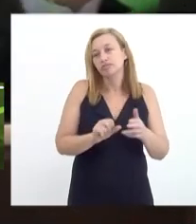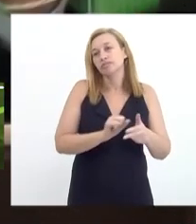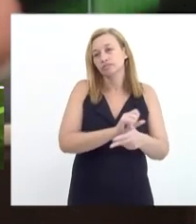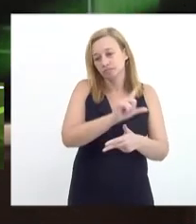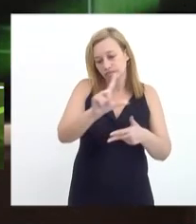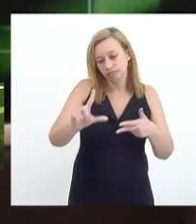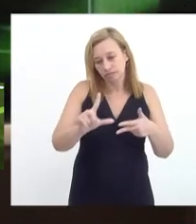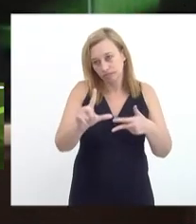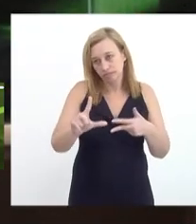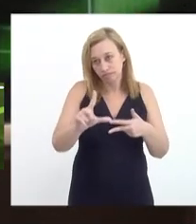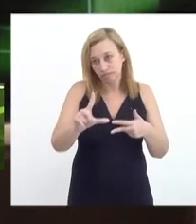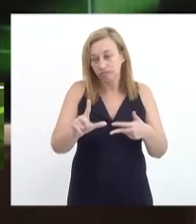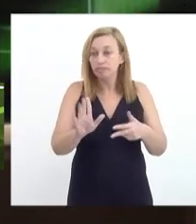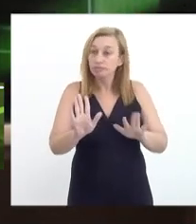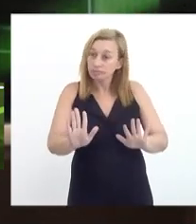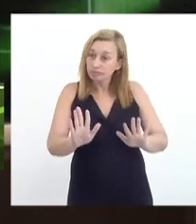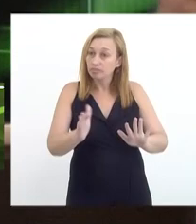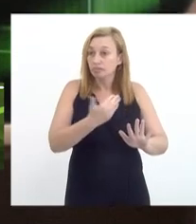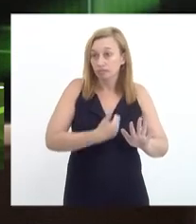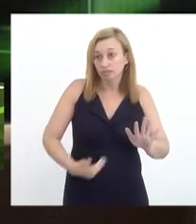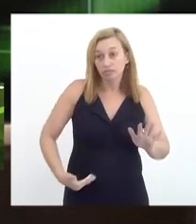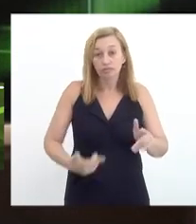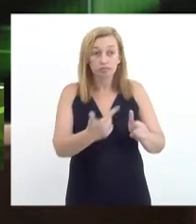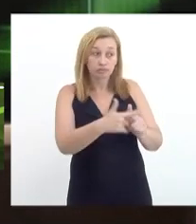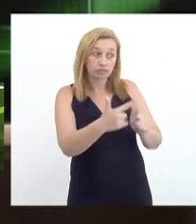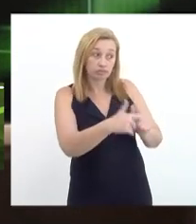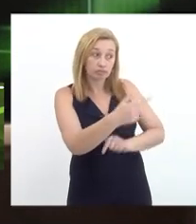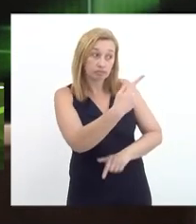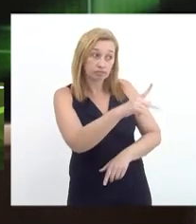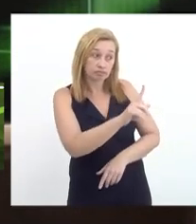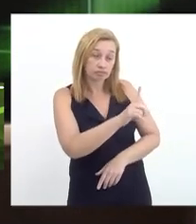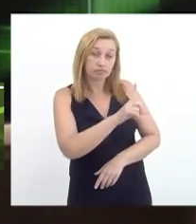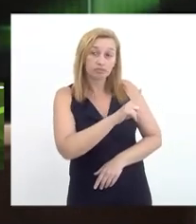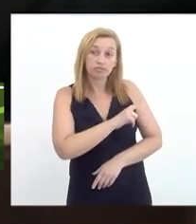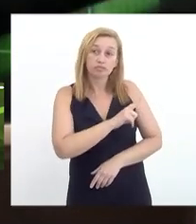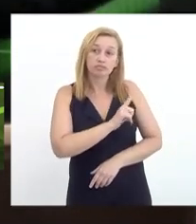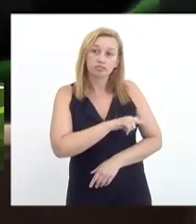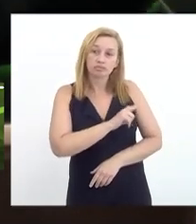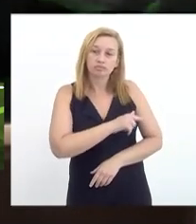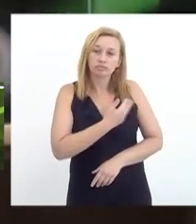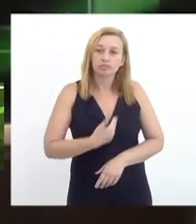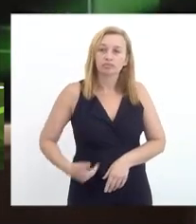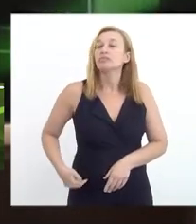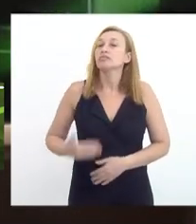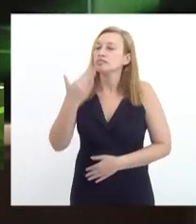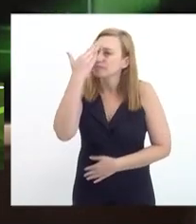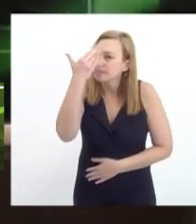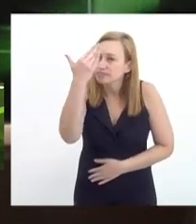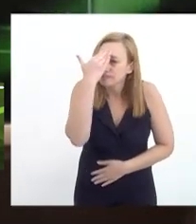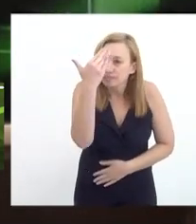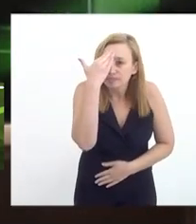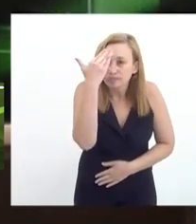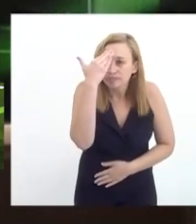governador Tem um problema Que é Da gestão dele Aí É a oportunidade dele Muito, muito obrigado